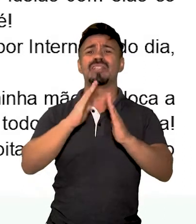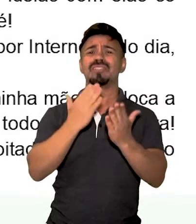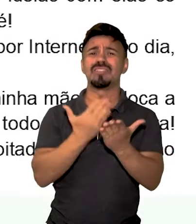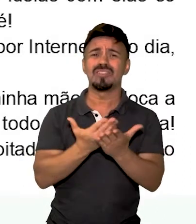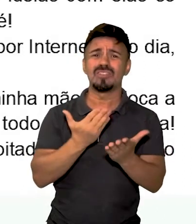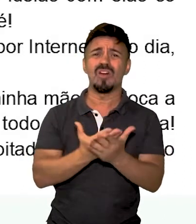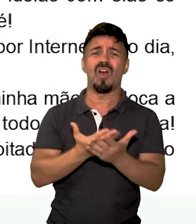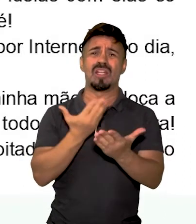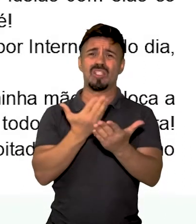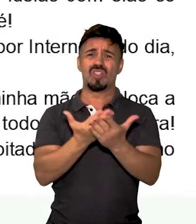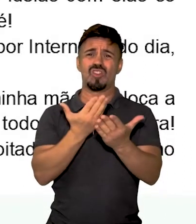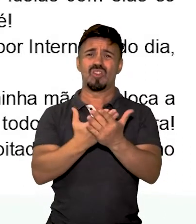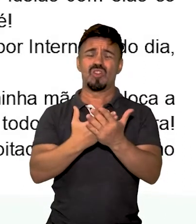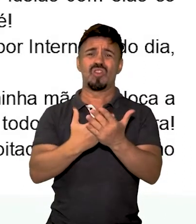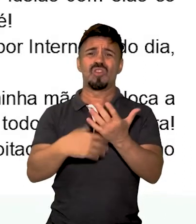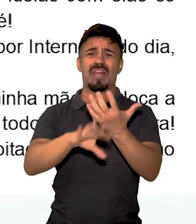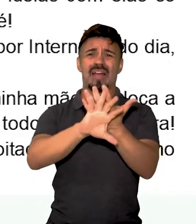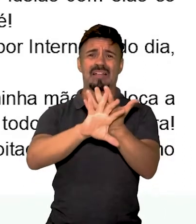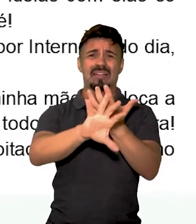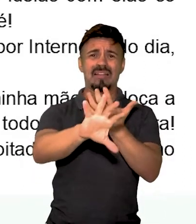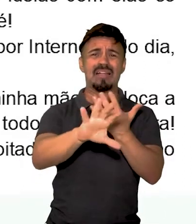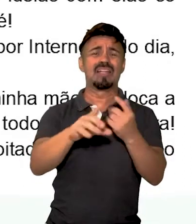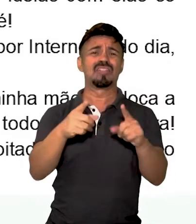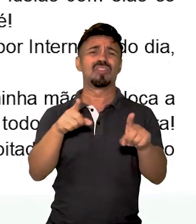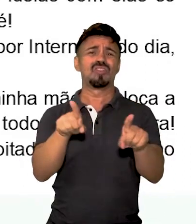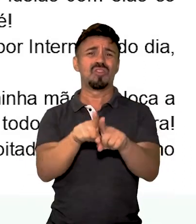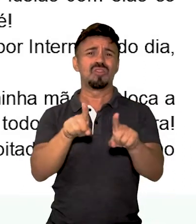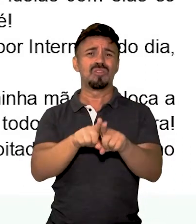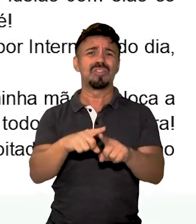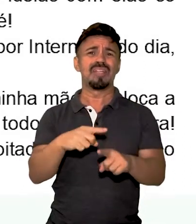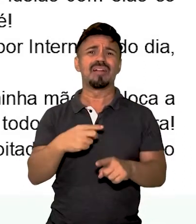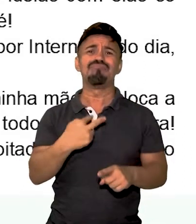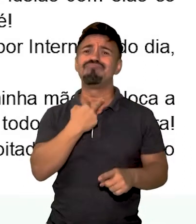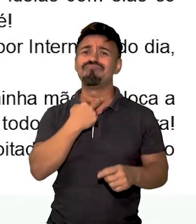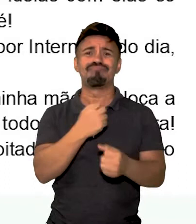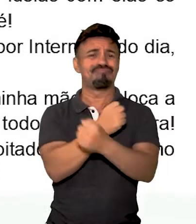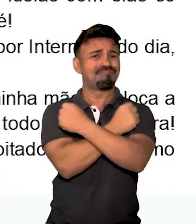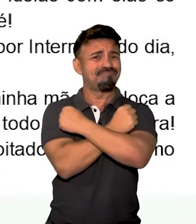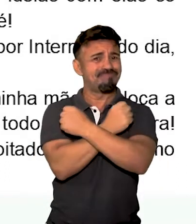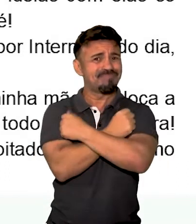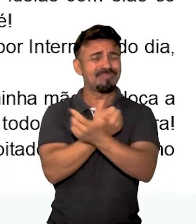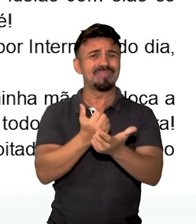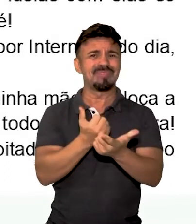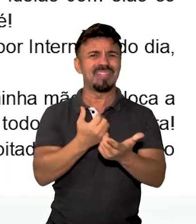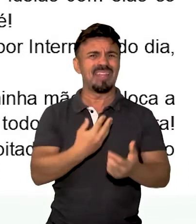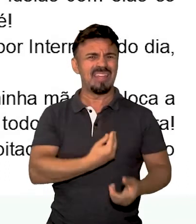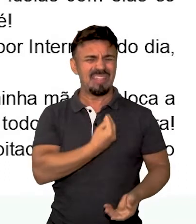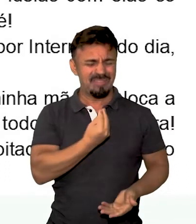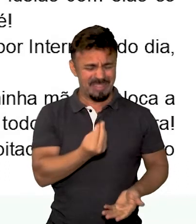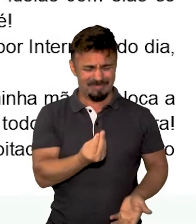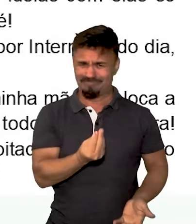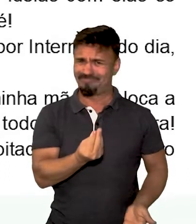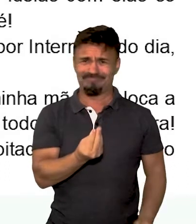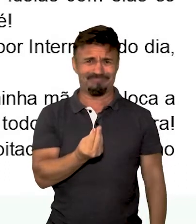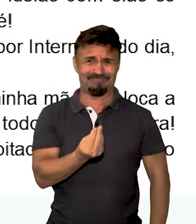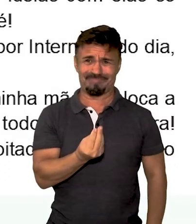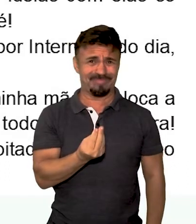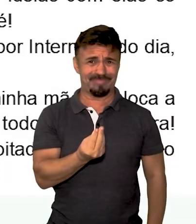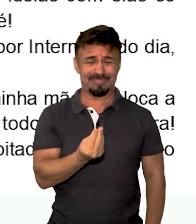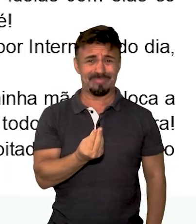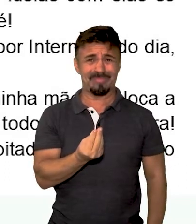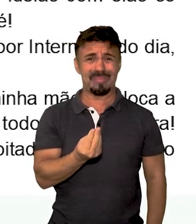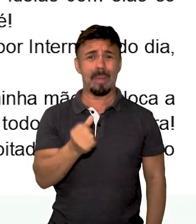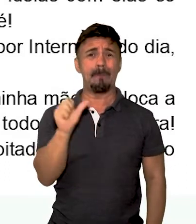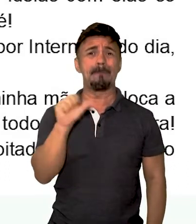por internet todo dia, não poder abraçar quem gosto? Que vida é essa? Para